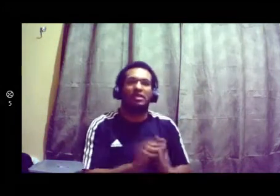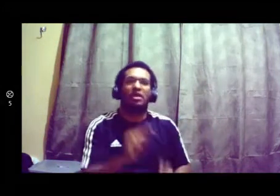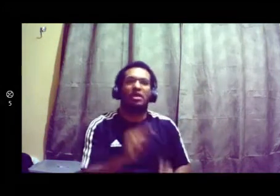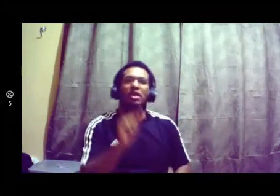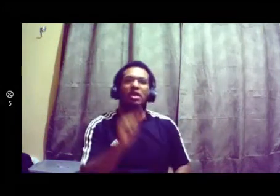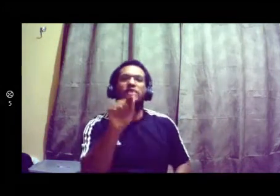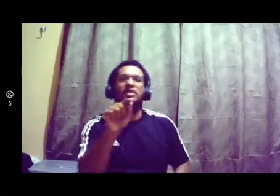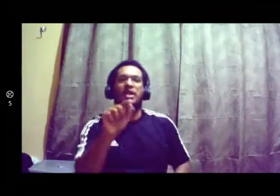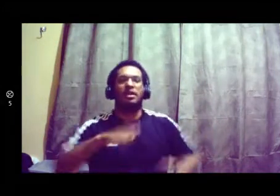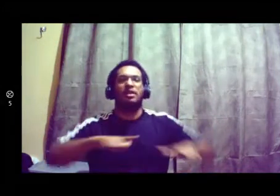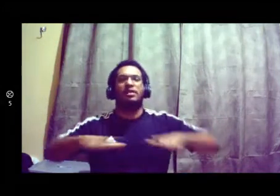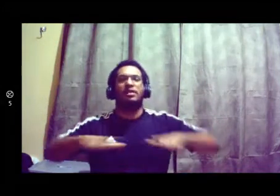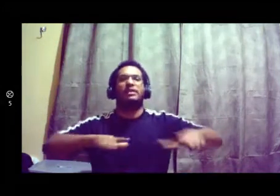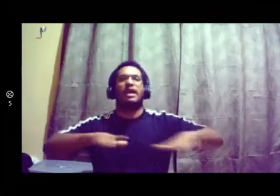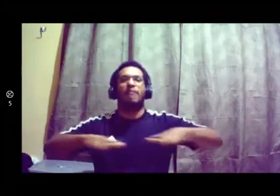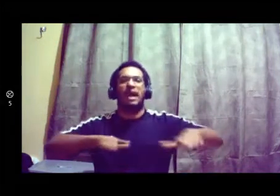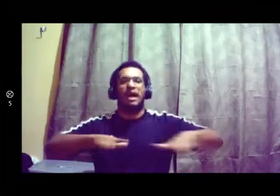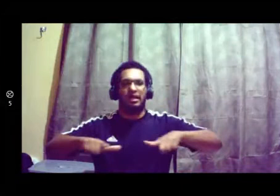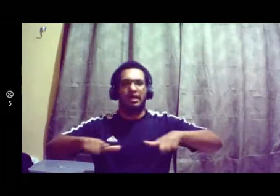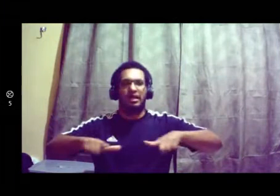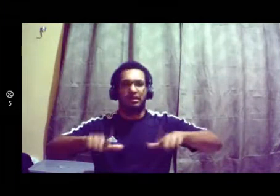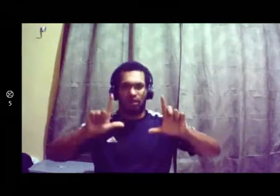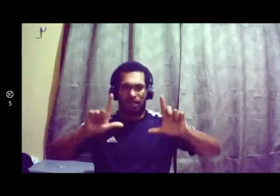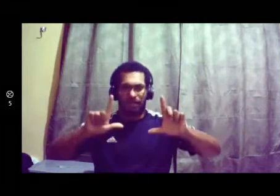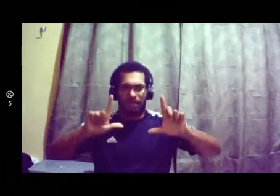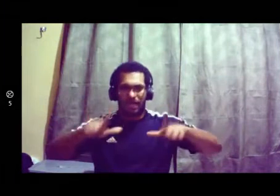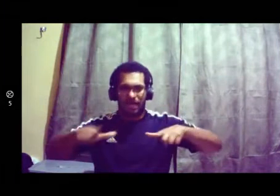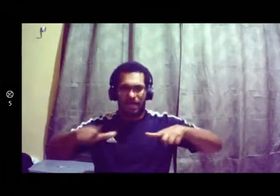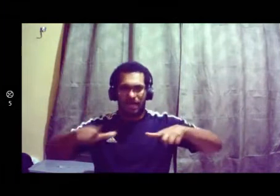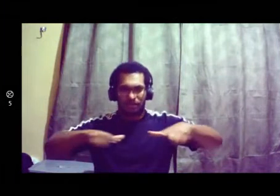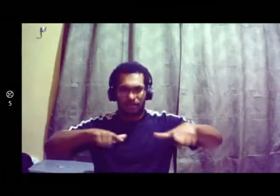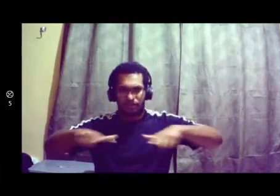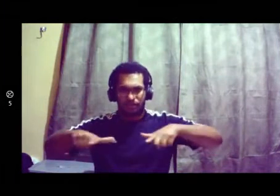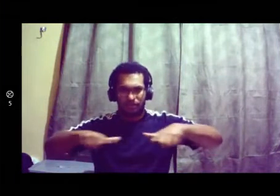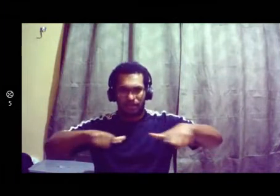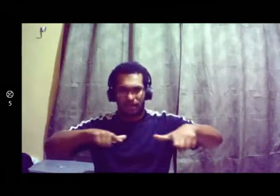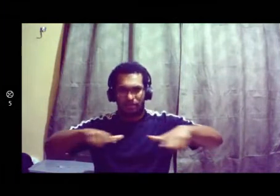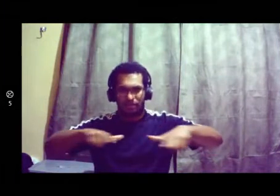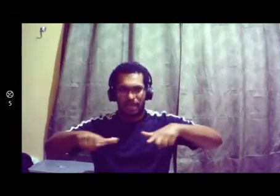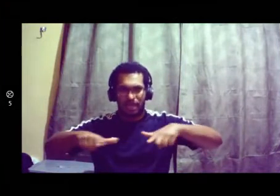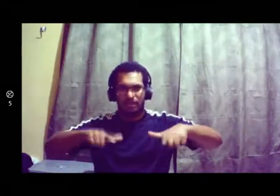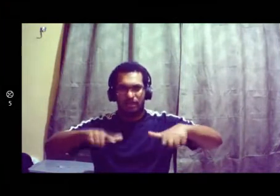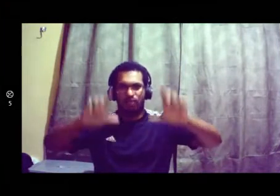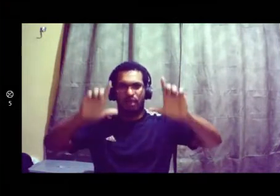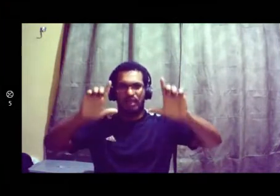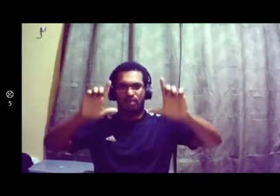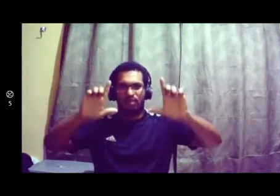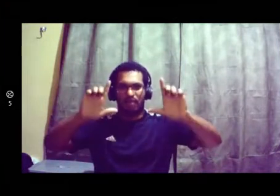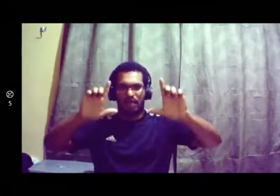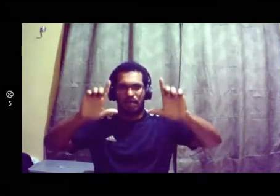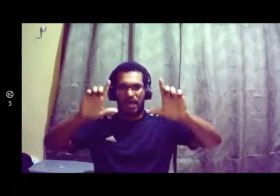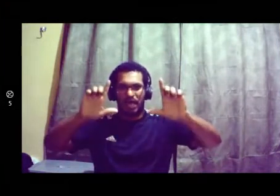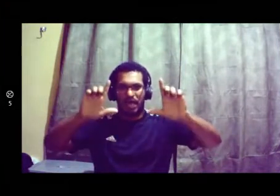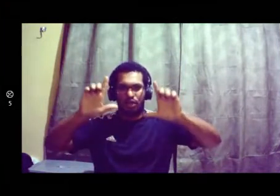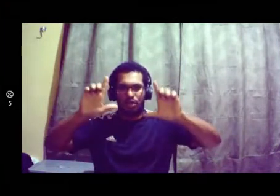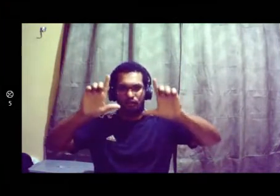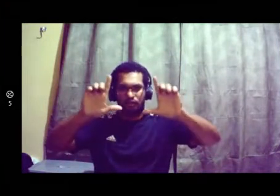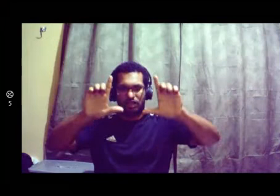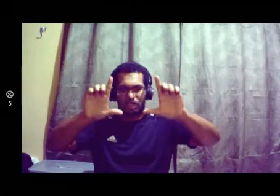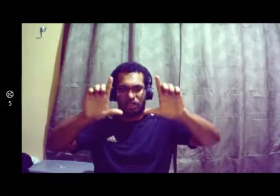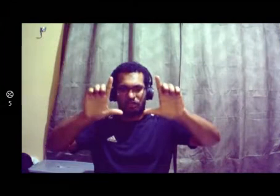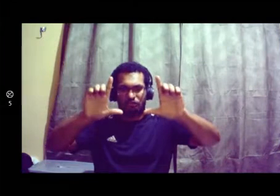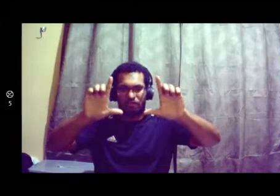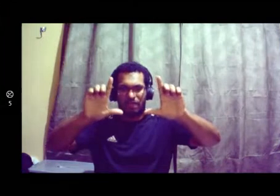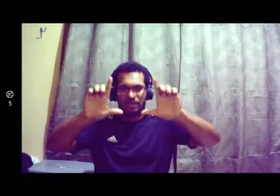colocar assim, você trabalha, sinal de trabalhar, lembra? Trabalha. Então palma da mão para baixo,